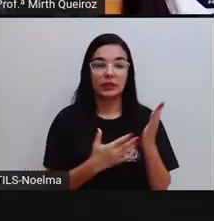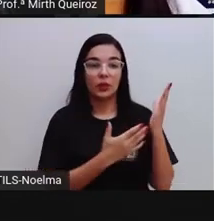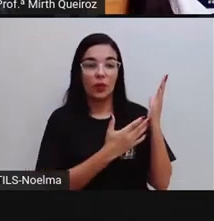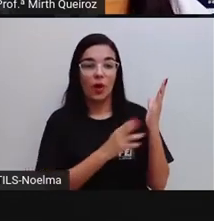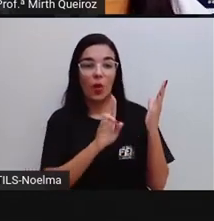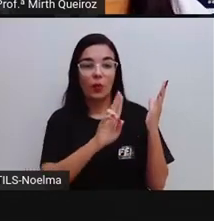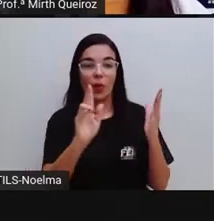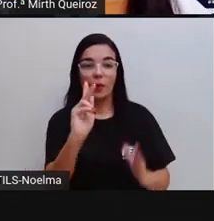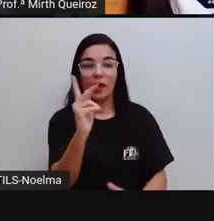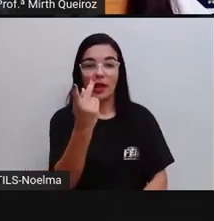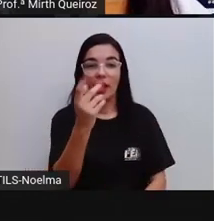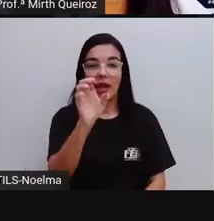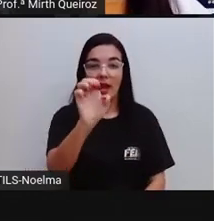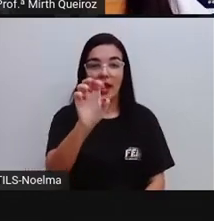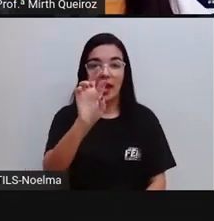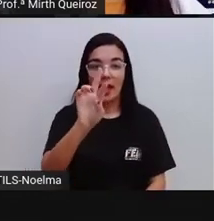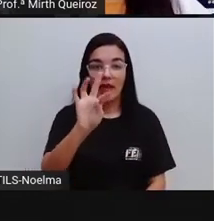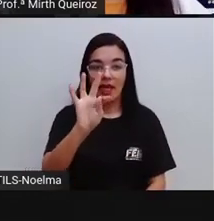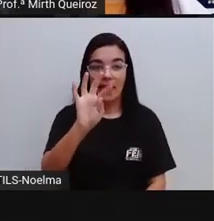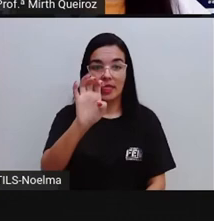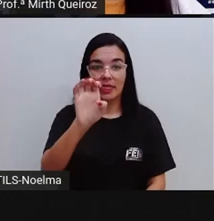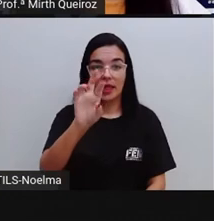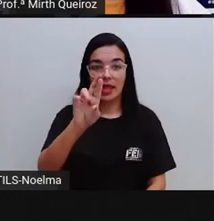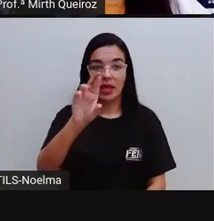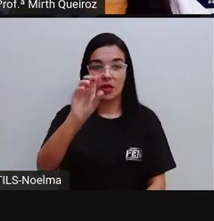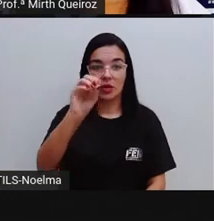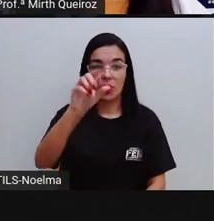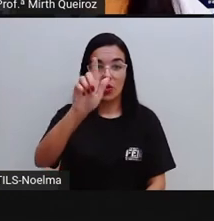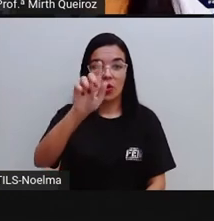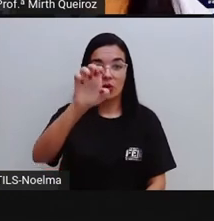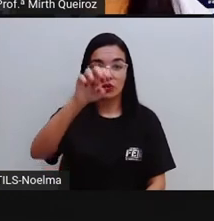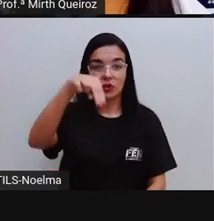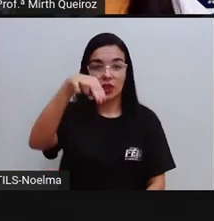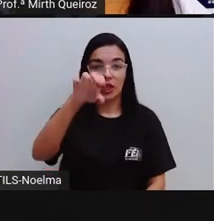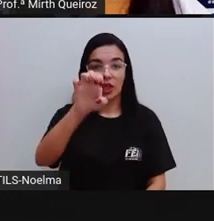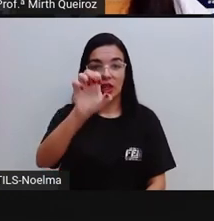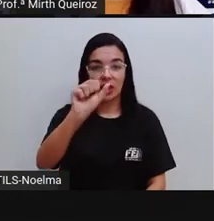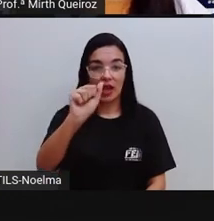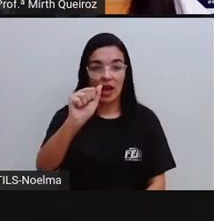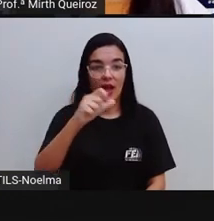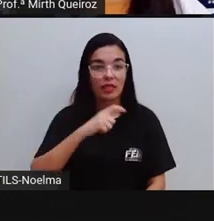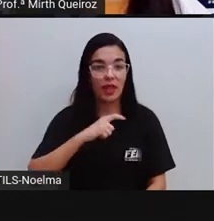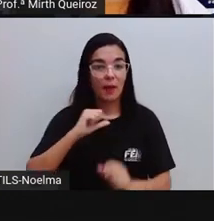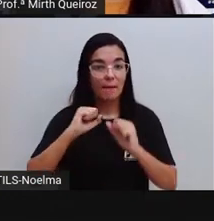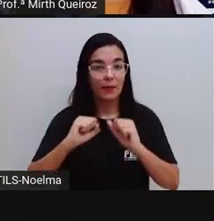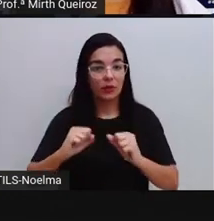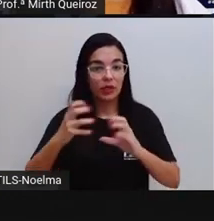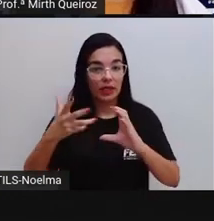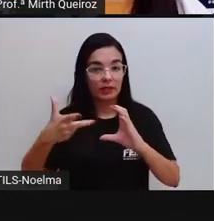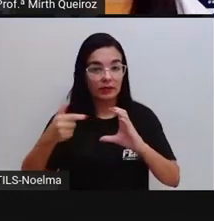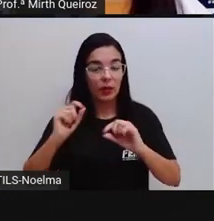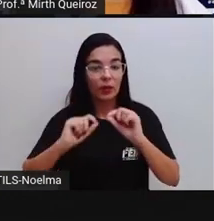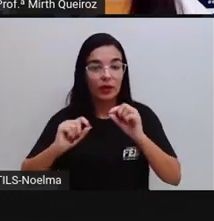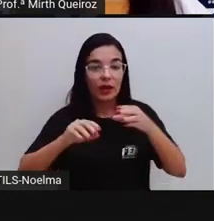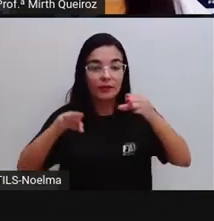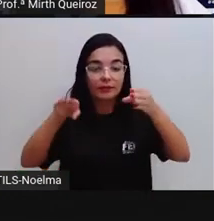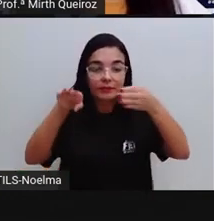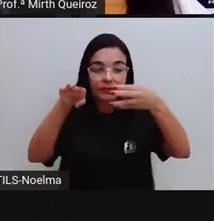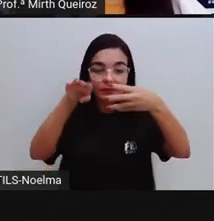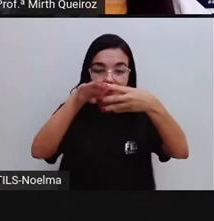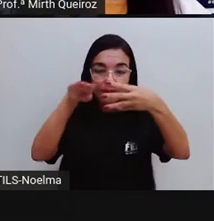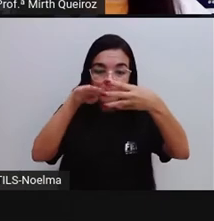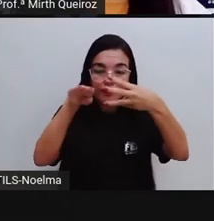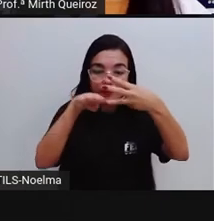heterogênea, ela pode ser classificada por fases, né? Nós temos, por exemplo, aqui uma mistura heterogênea de